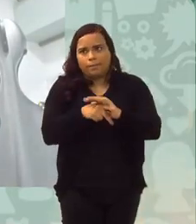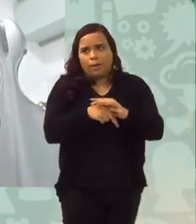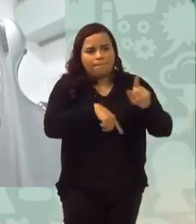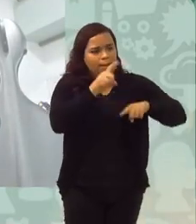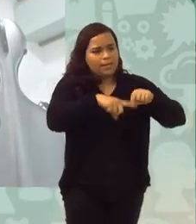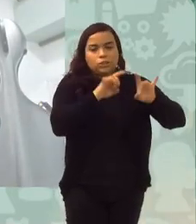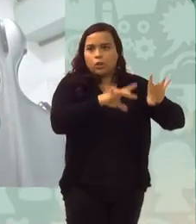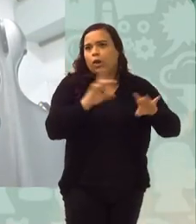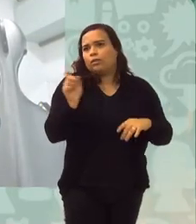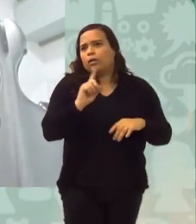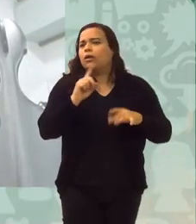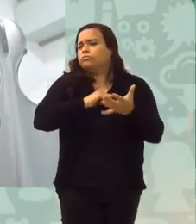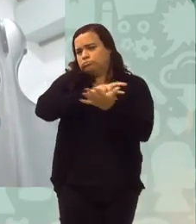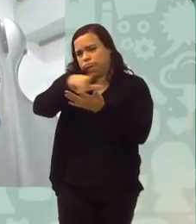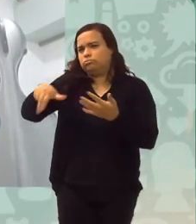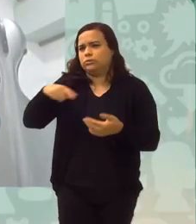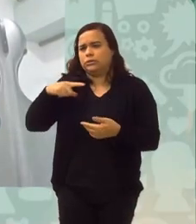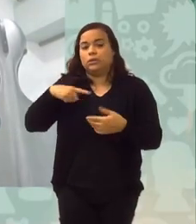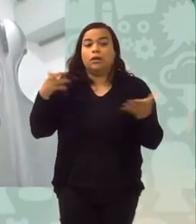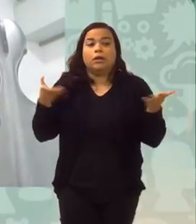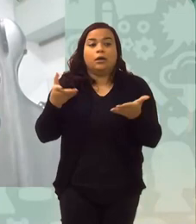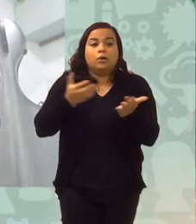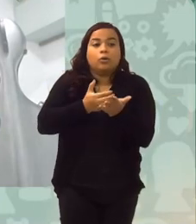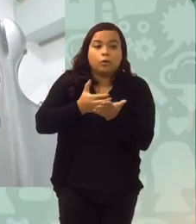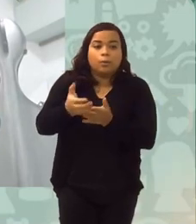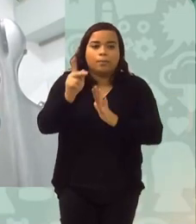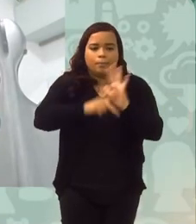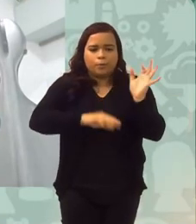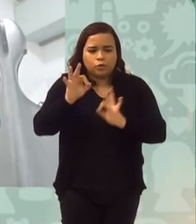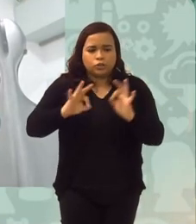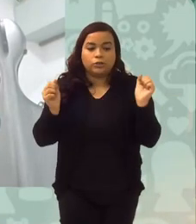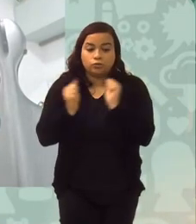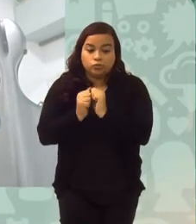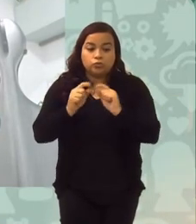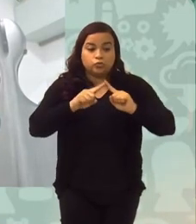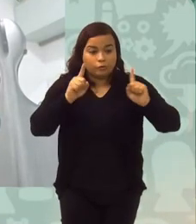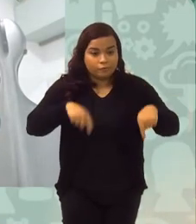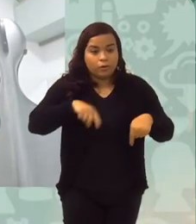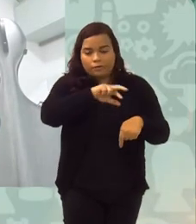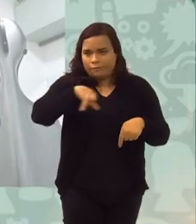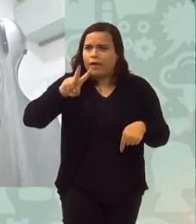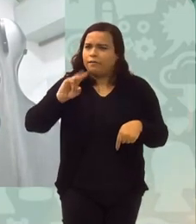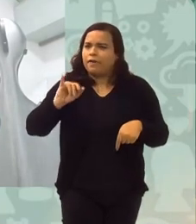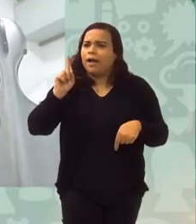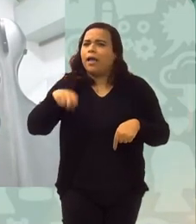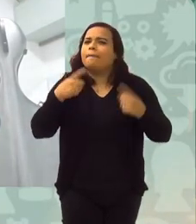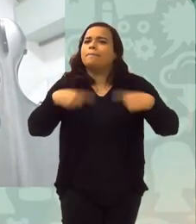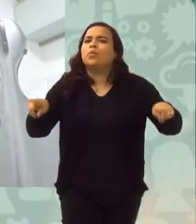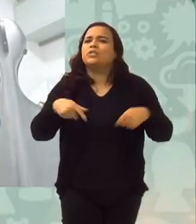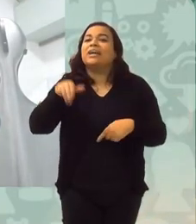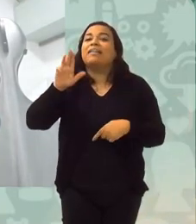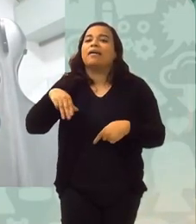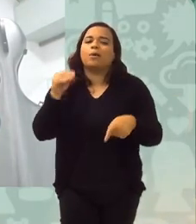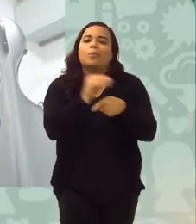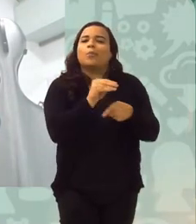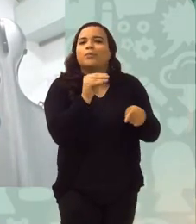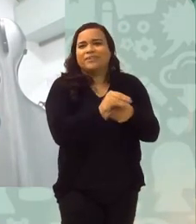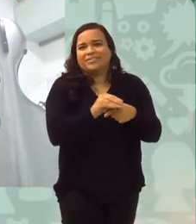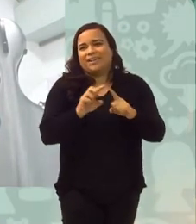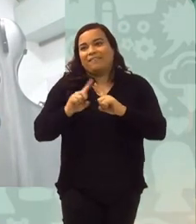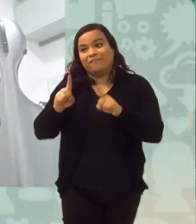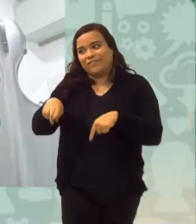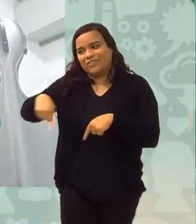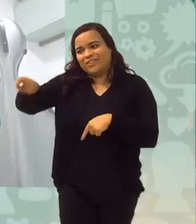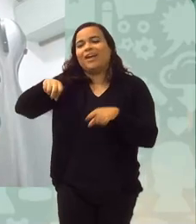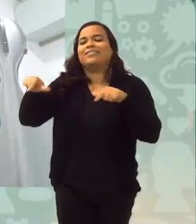musical com outros instrumentos também, não só instrumentos de orquestra. Agora eu também vou iniciar um projeto com os funcionários,